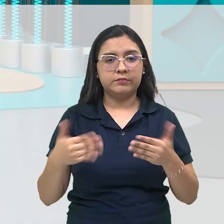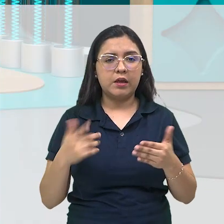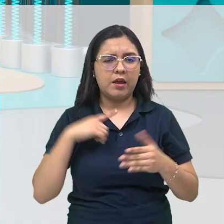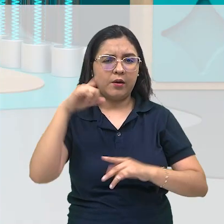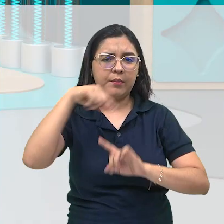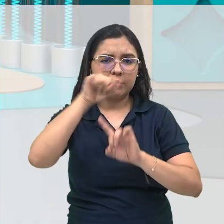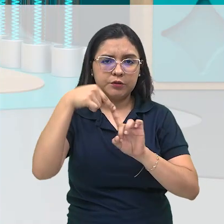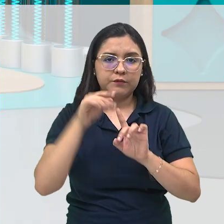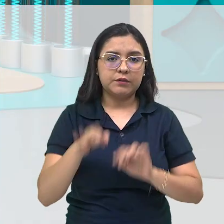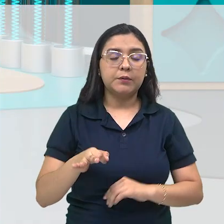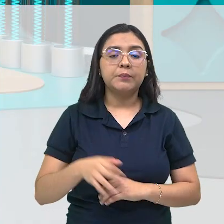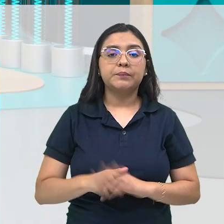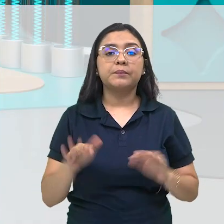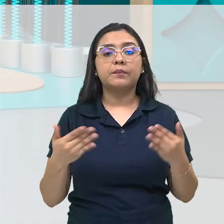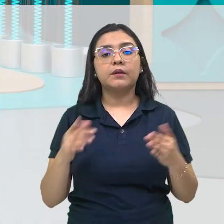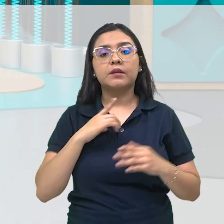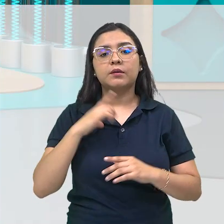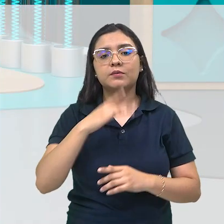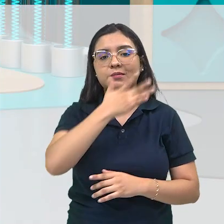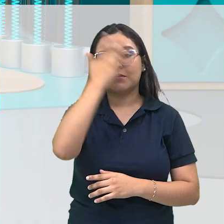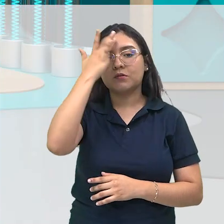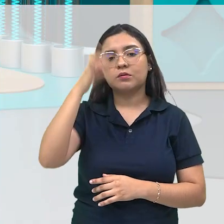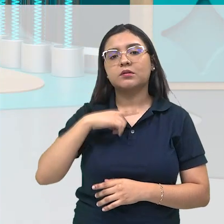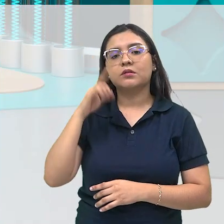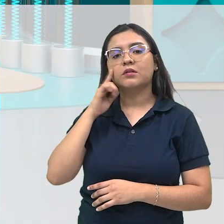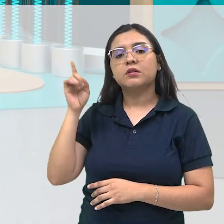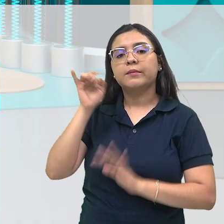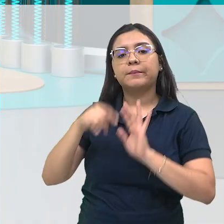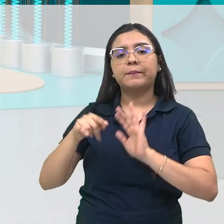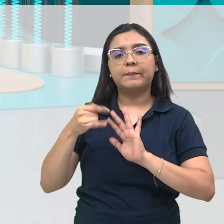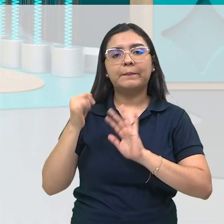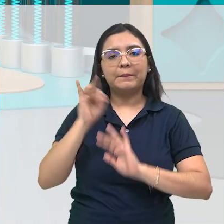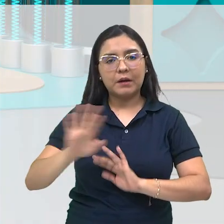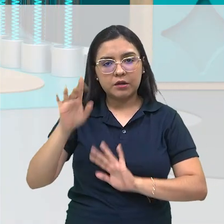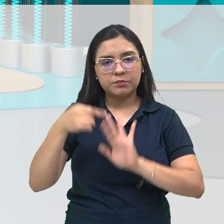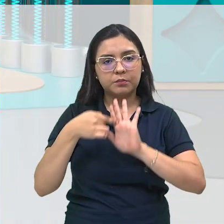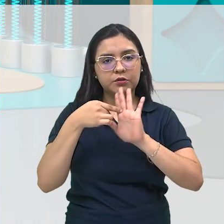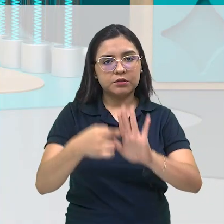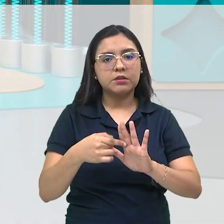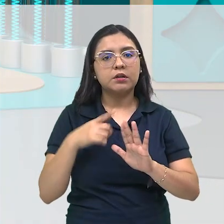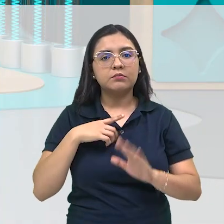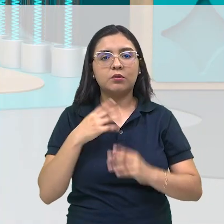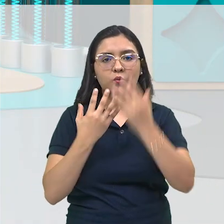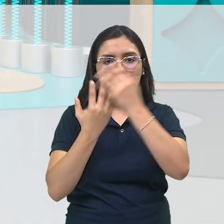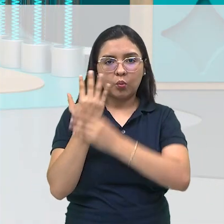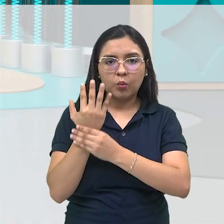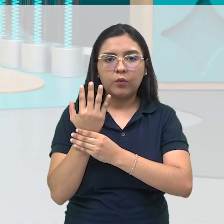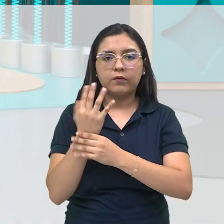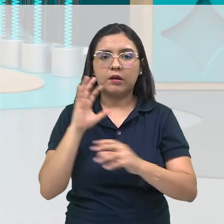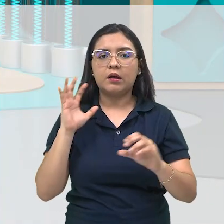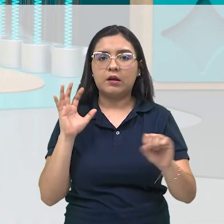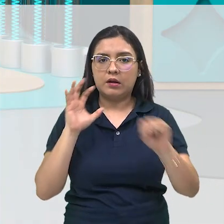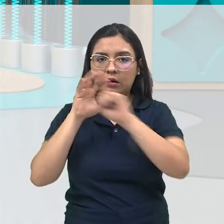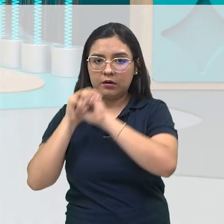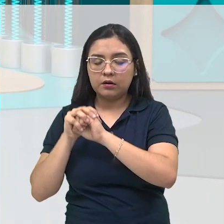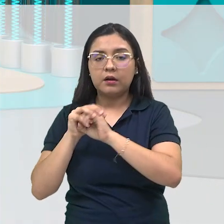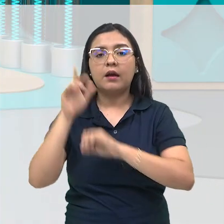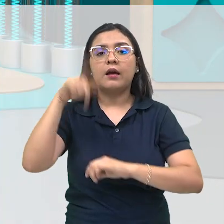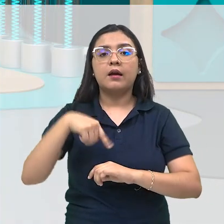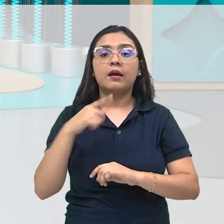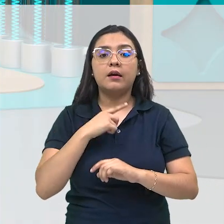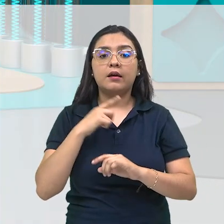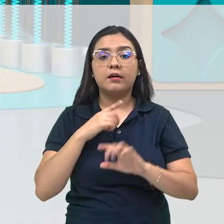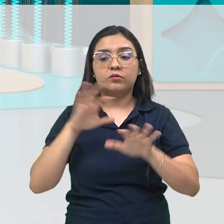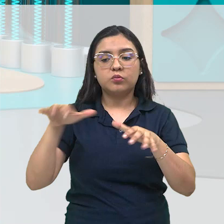esse o objetivo, tá bom? Esse sujeito que está aqui com a luva, né, que tenta segurar a bola, é do time